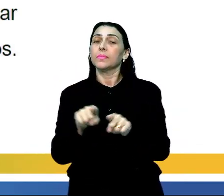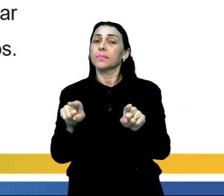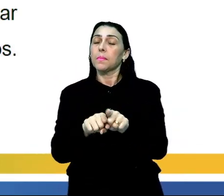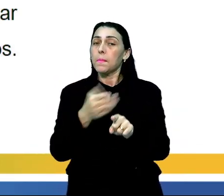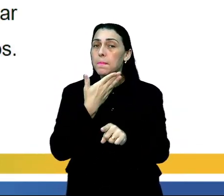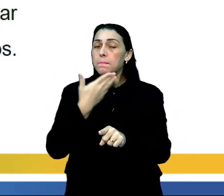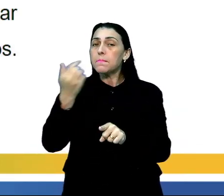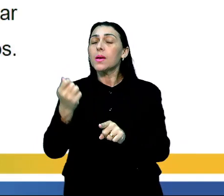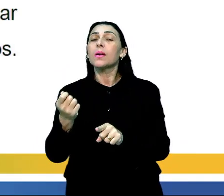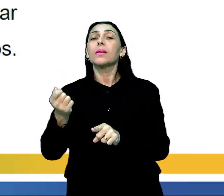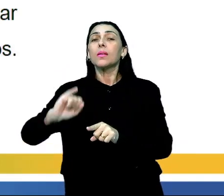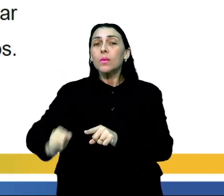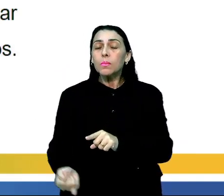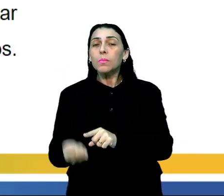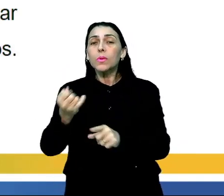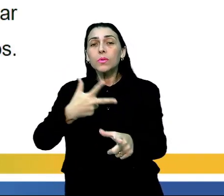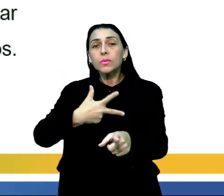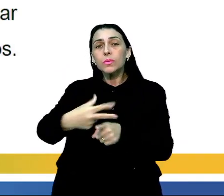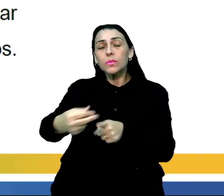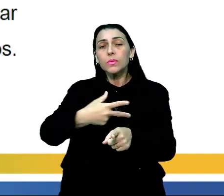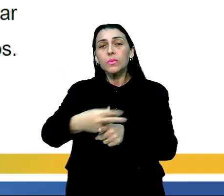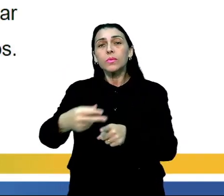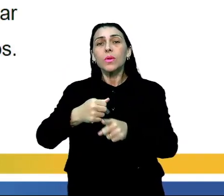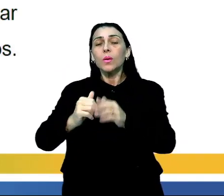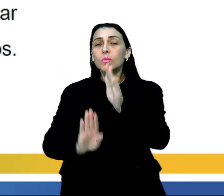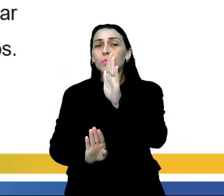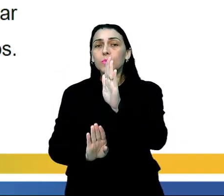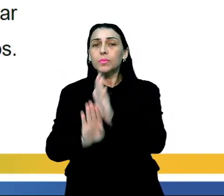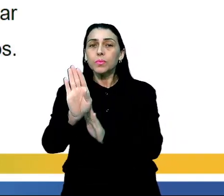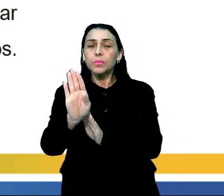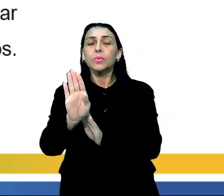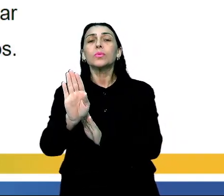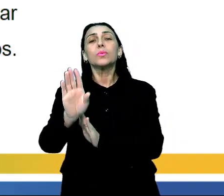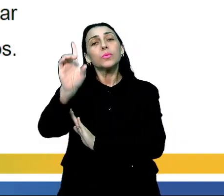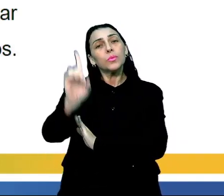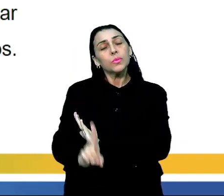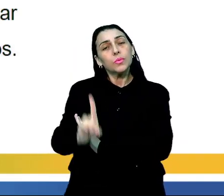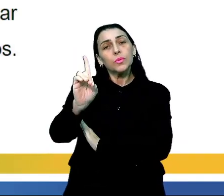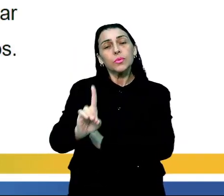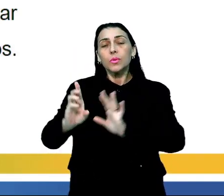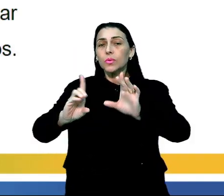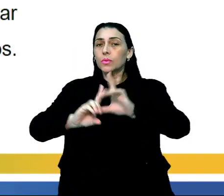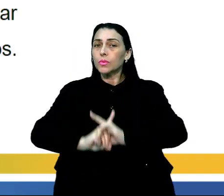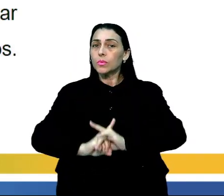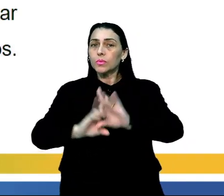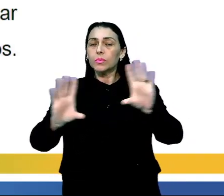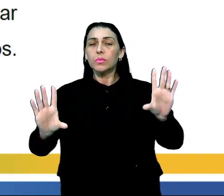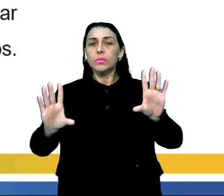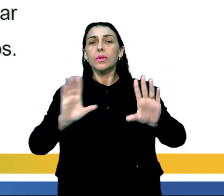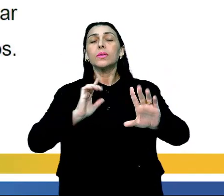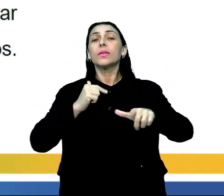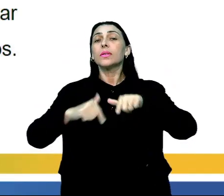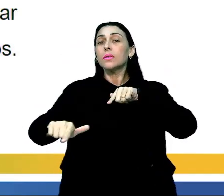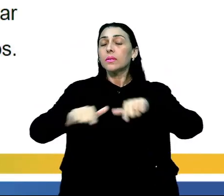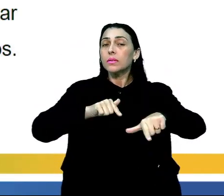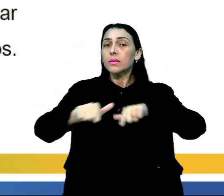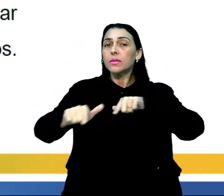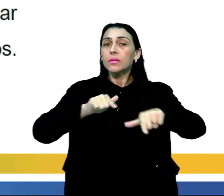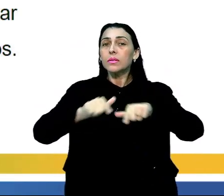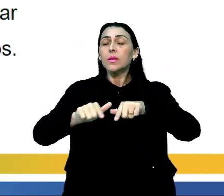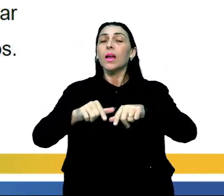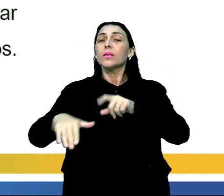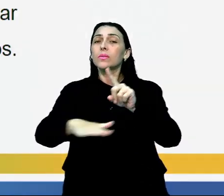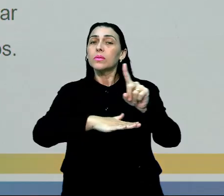assim as chances de conquistas e de avanços nos direitos democráticos, trabalhistas